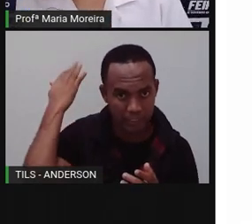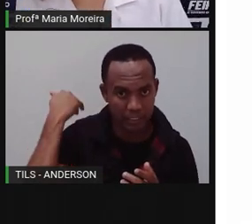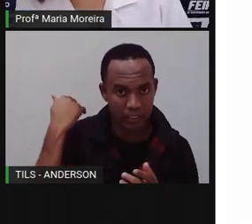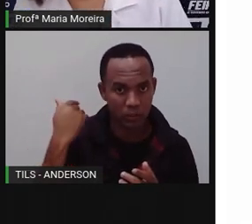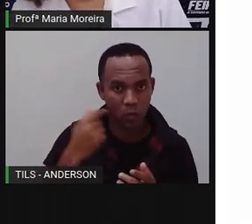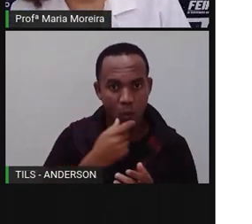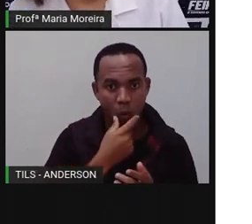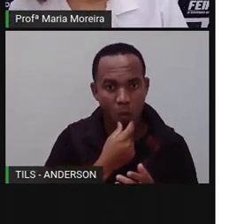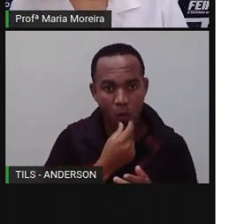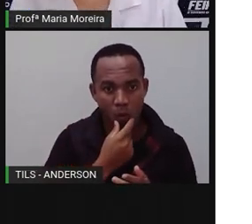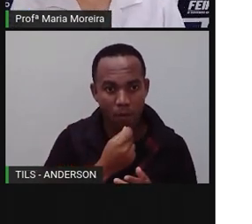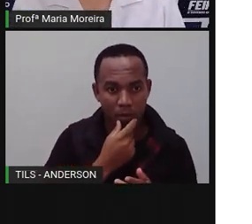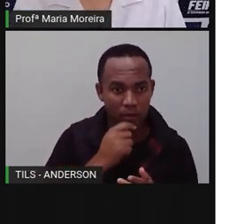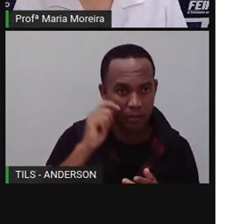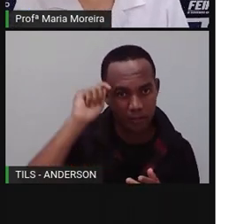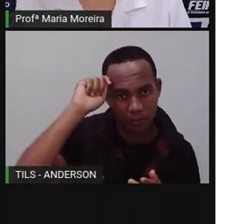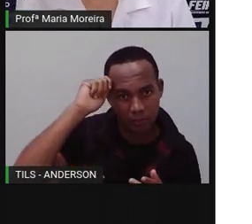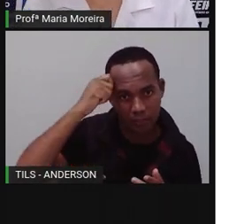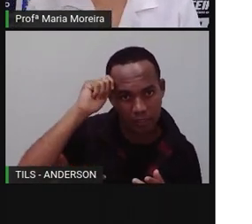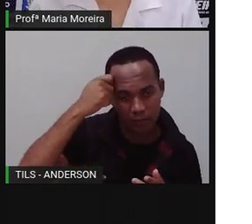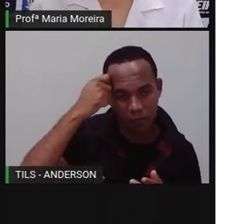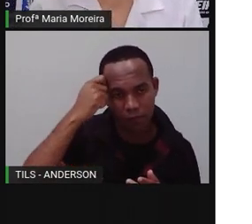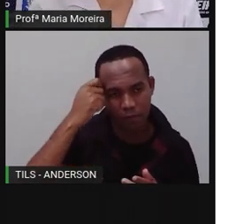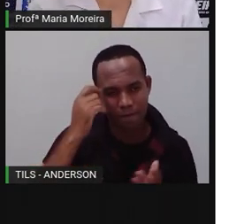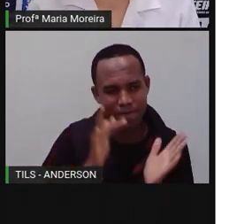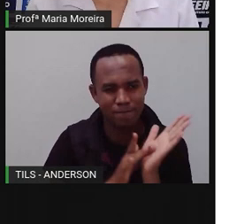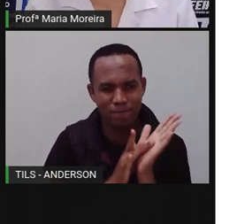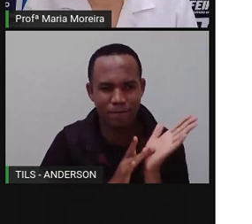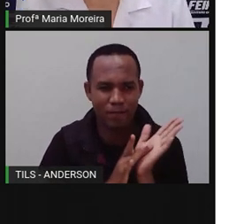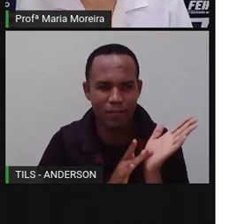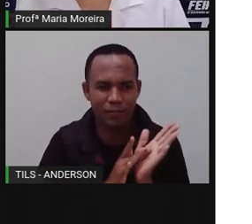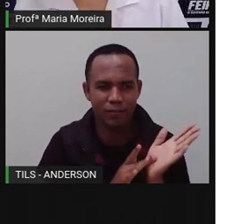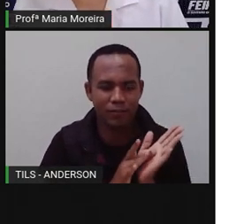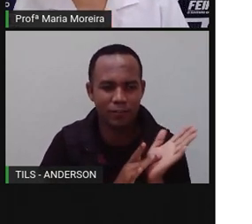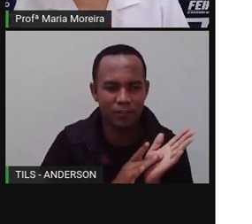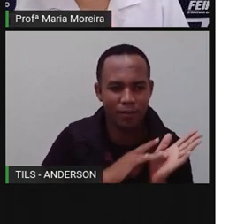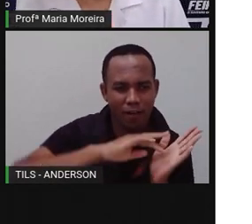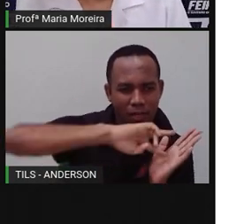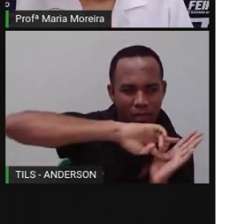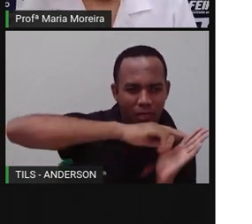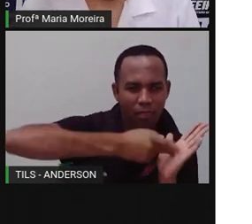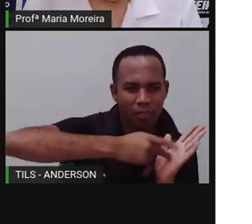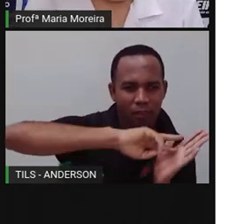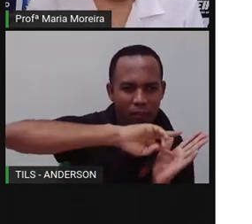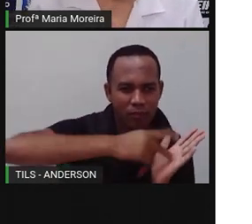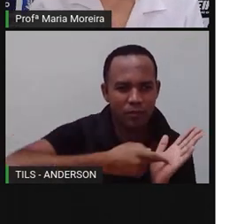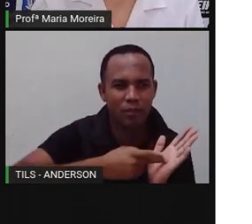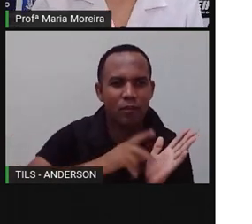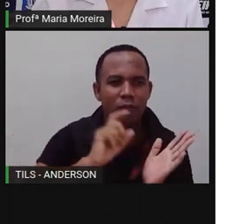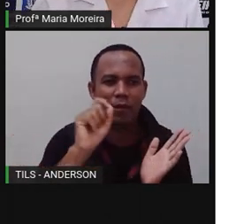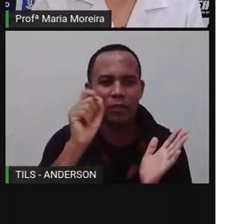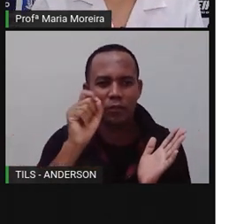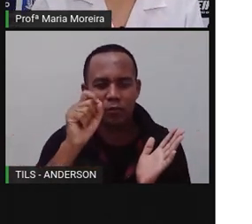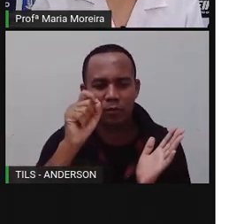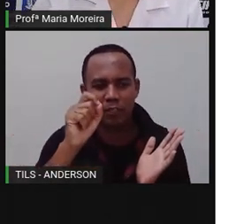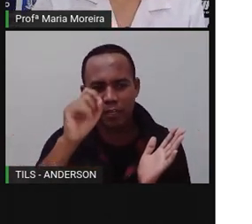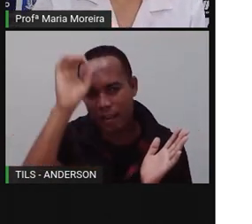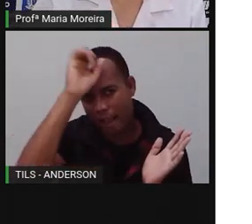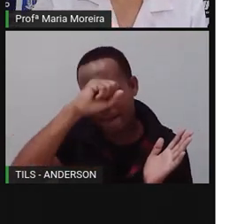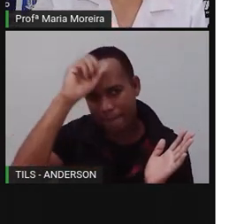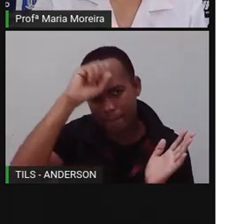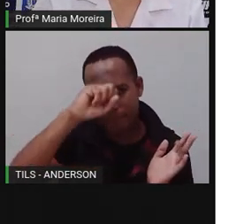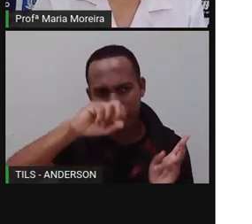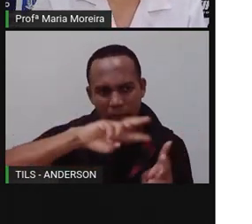os negros faziam de conta que estavam dançando, mas quando na verdade era uma arte marcial, e eles acabavam meio que por machucar